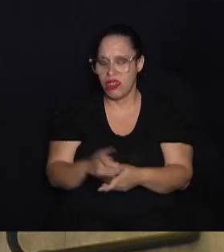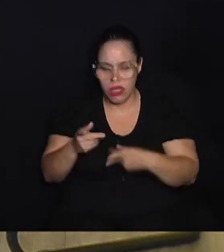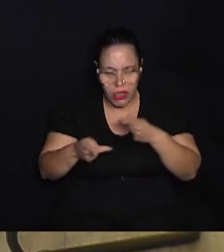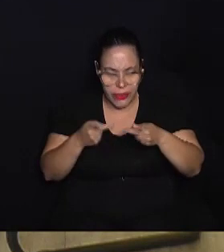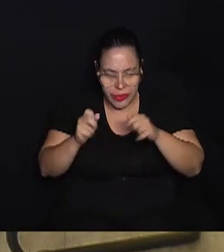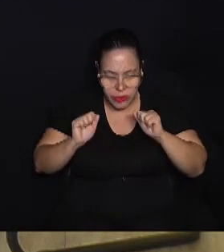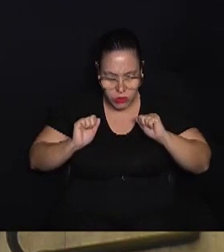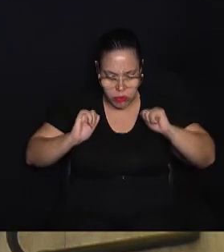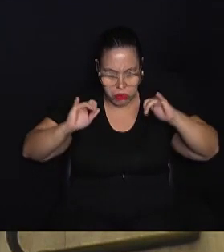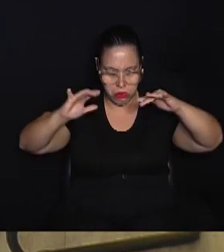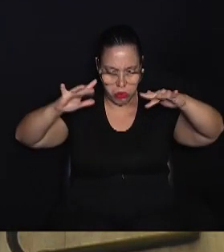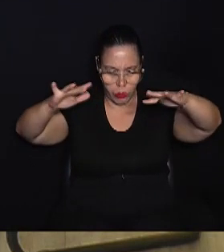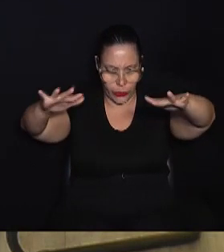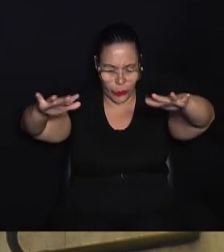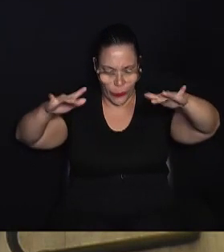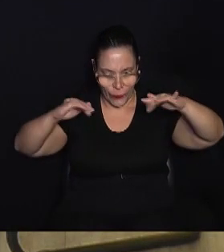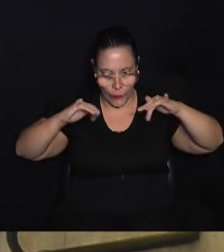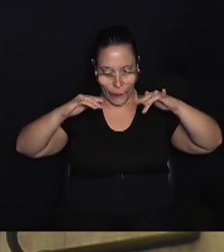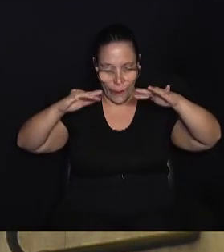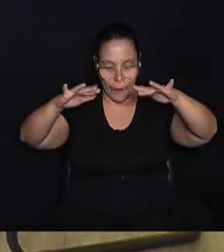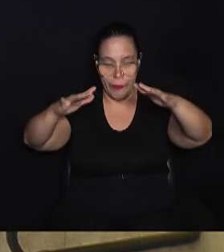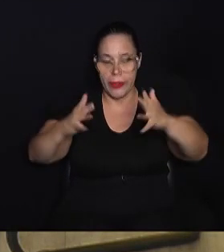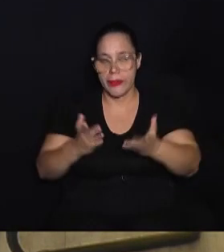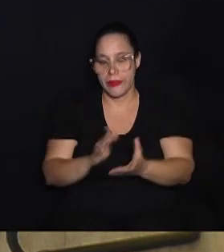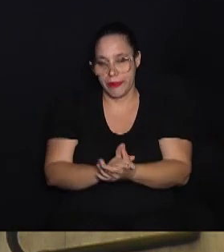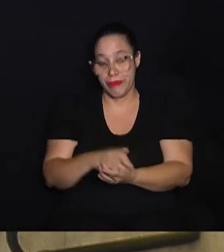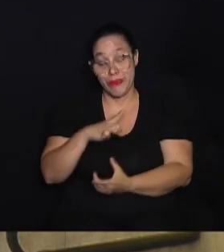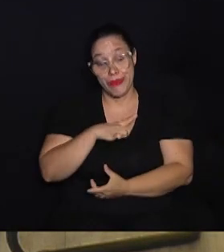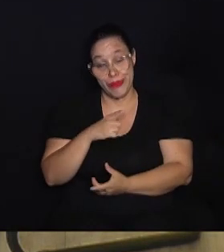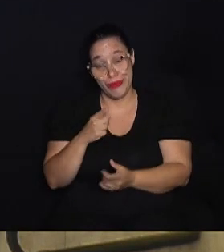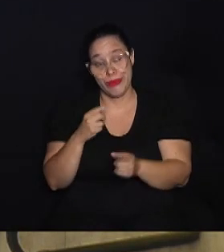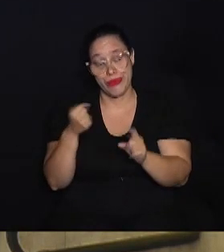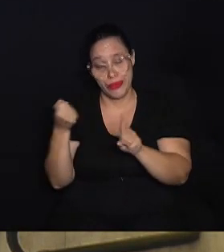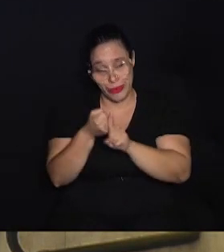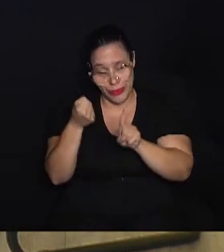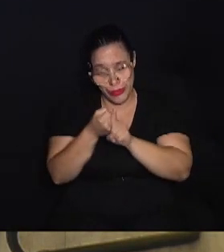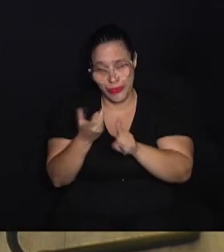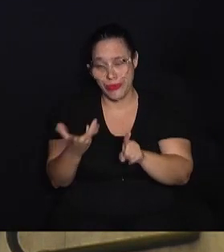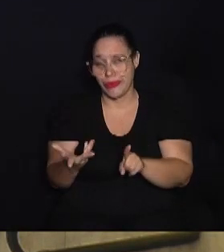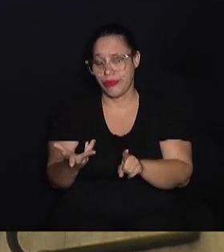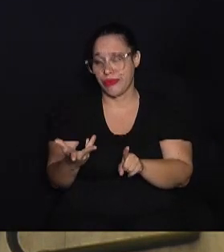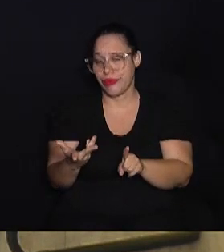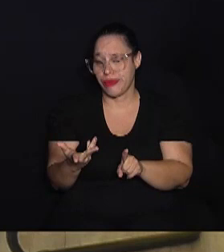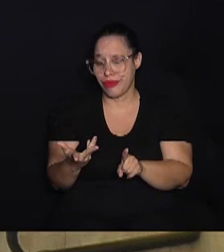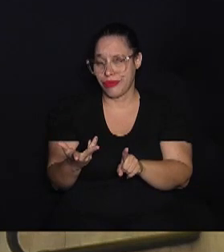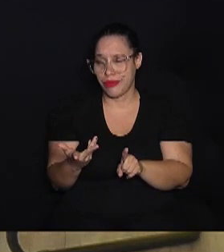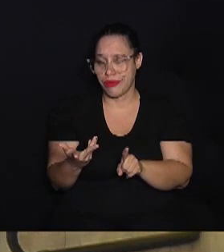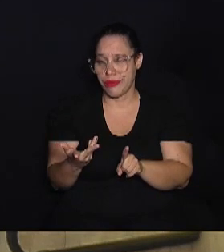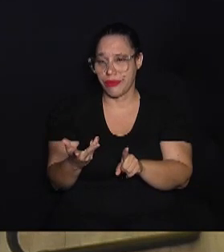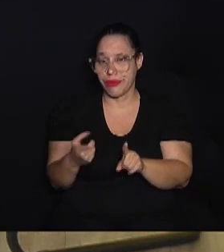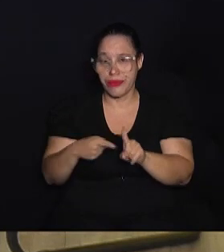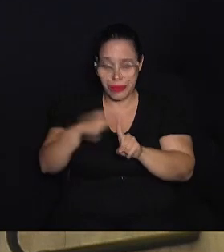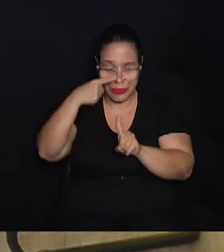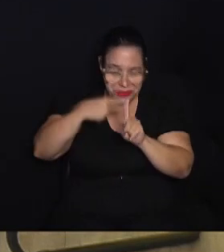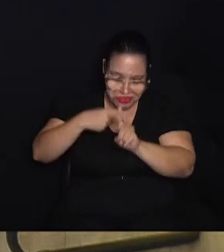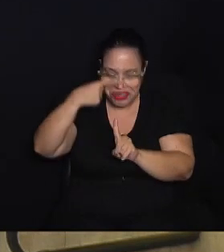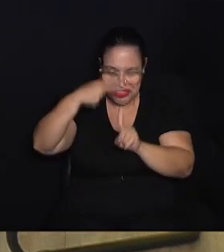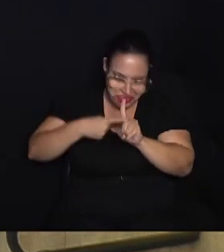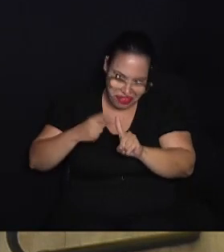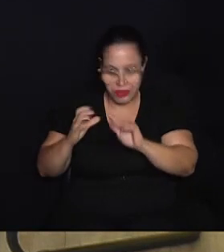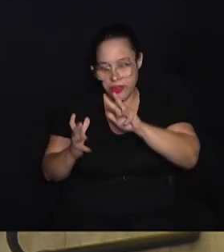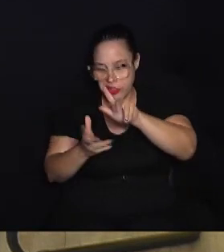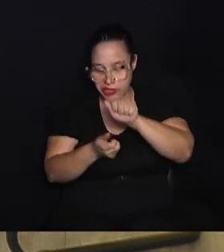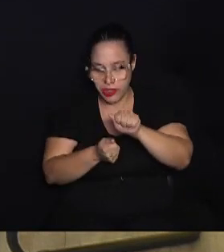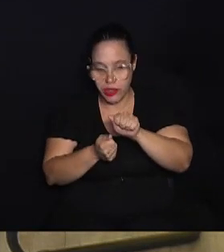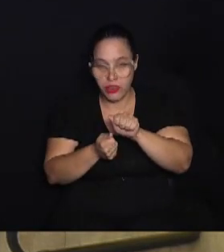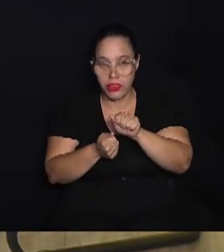atmosfera, que são os gases que vão ter essa interferência aí com relação a essa temperatura do planeta, porque existe